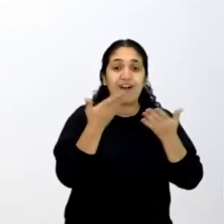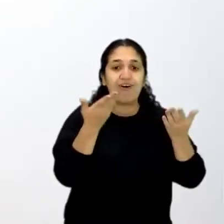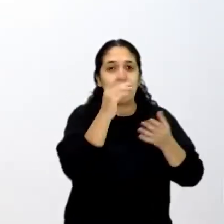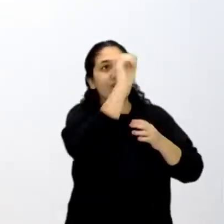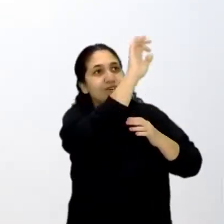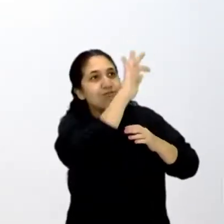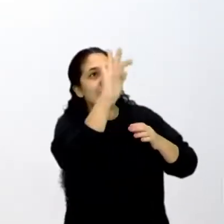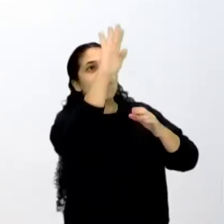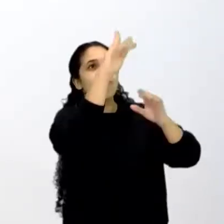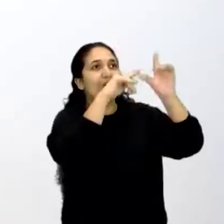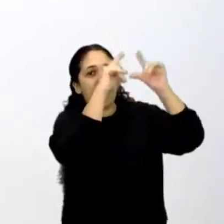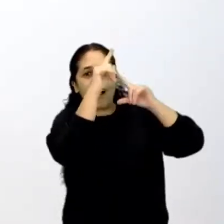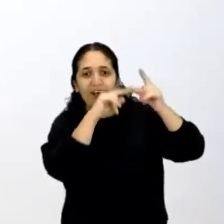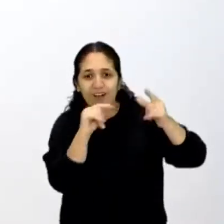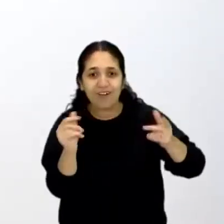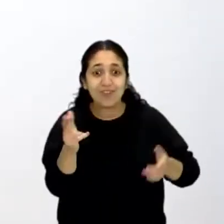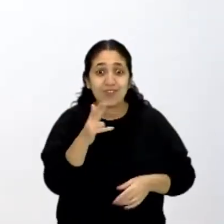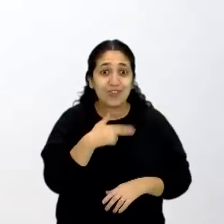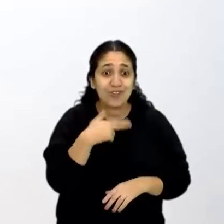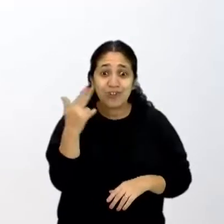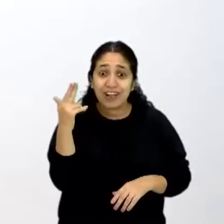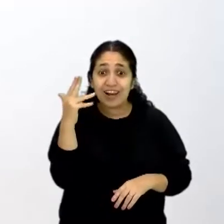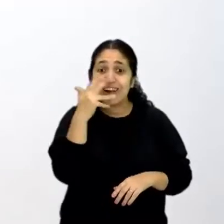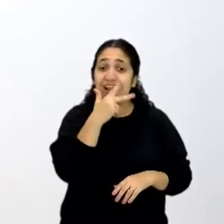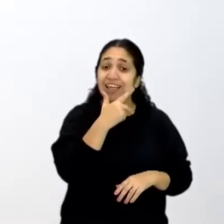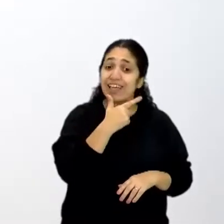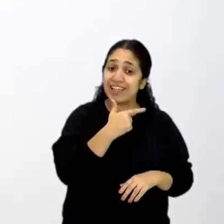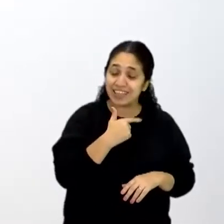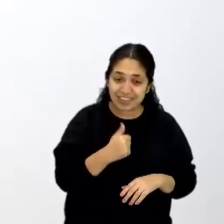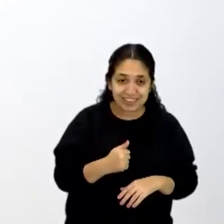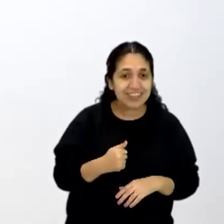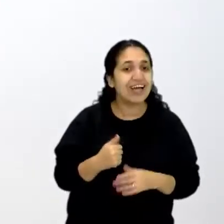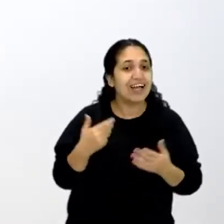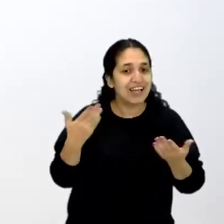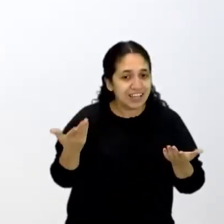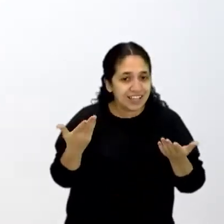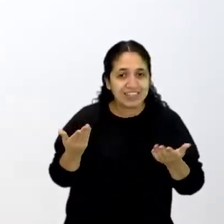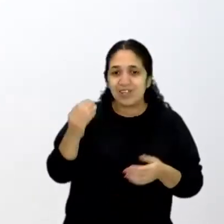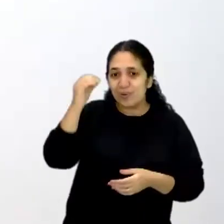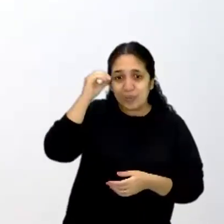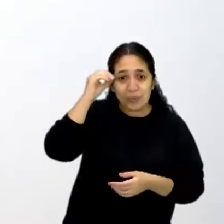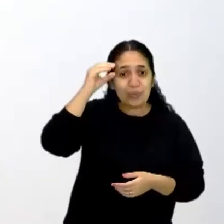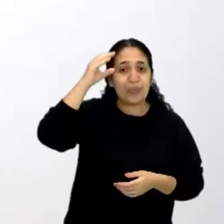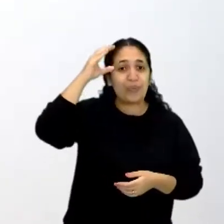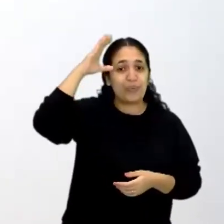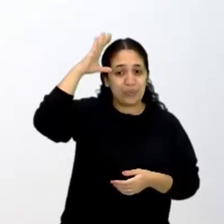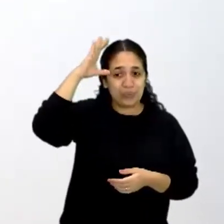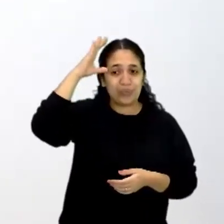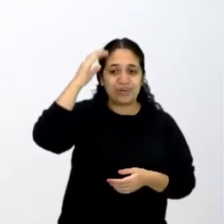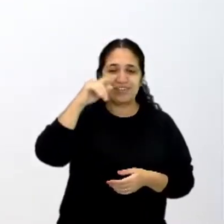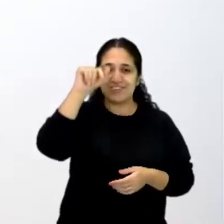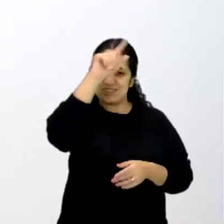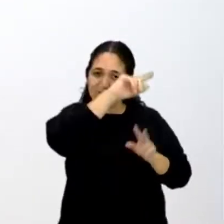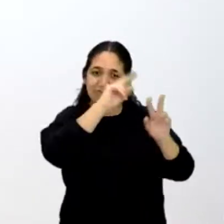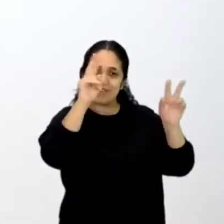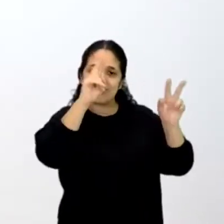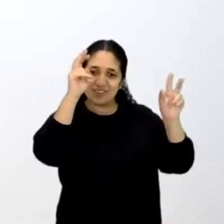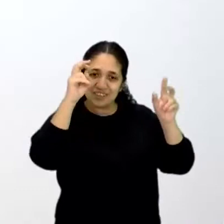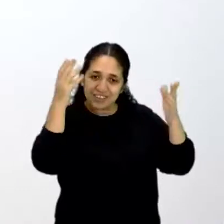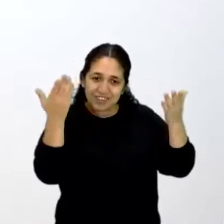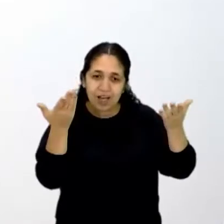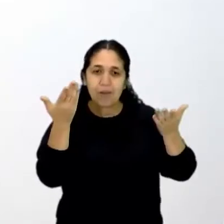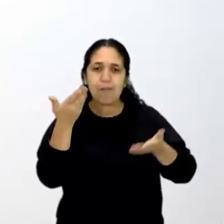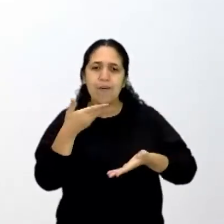universo. Muito, muito lindas. Então, isso vai ampliar aí o conhecimento sobre o universo, vai facilitar